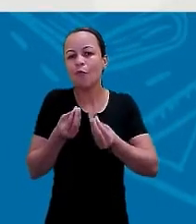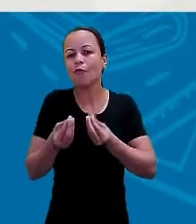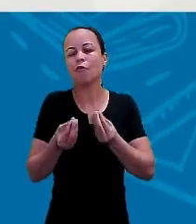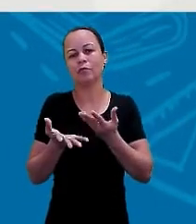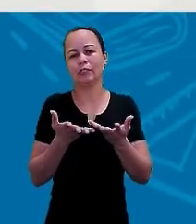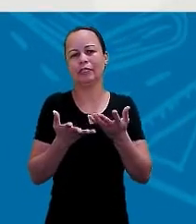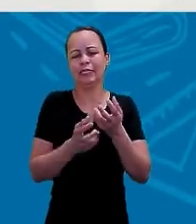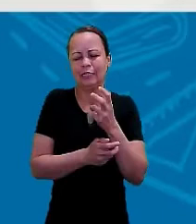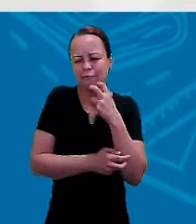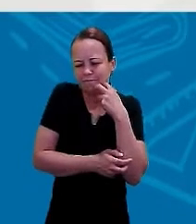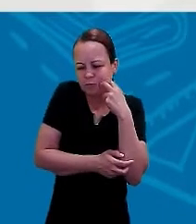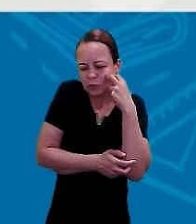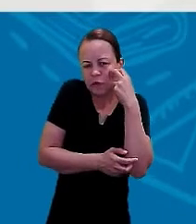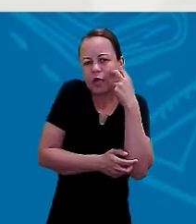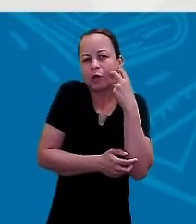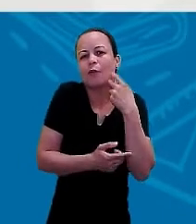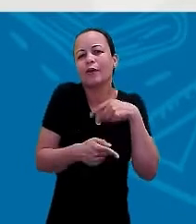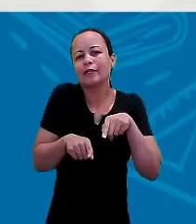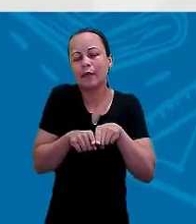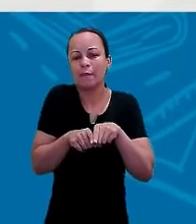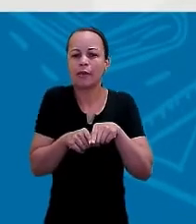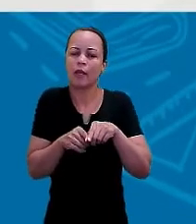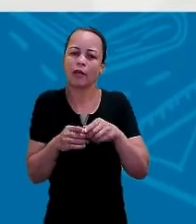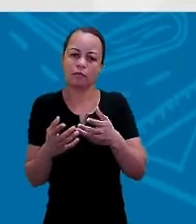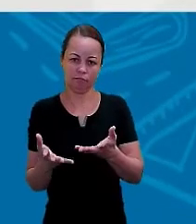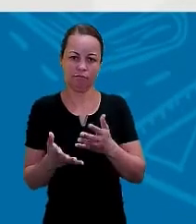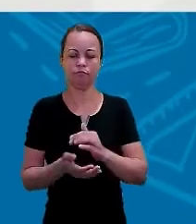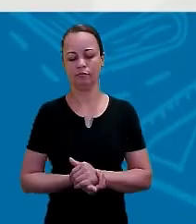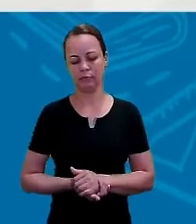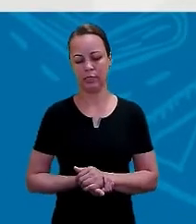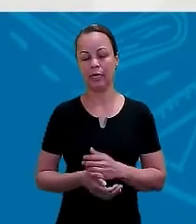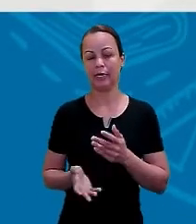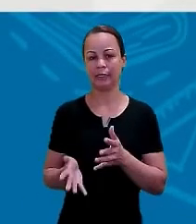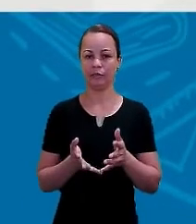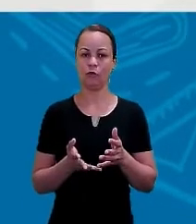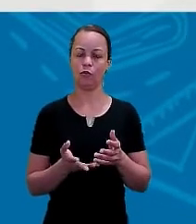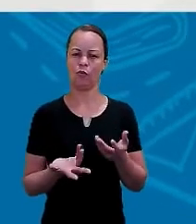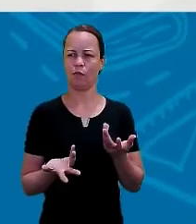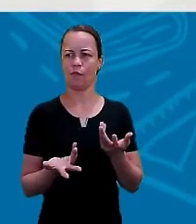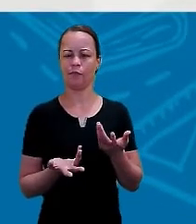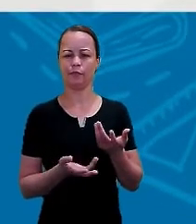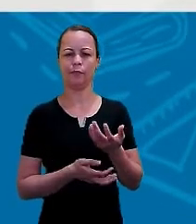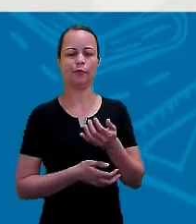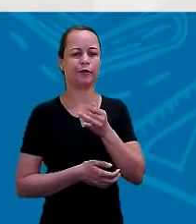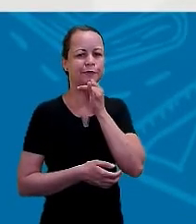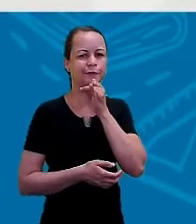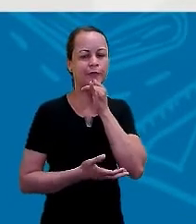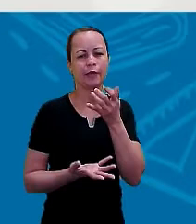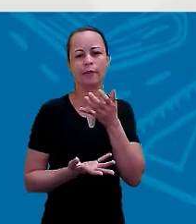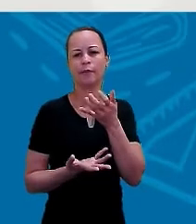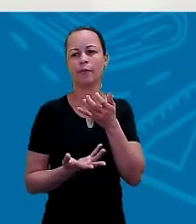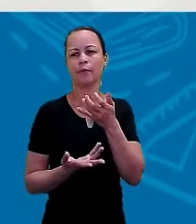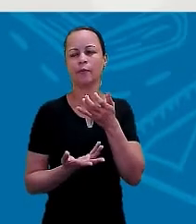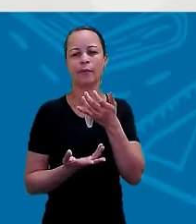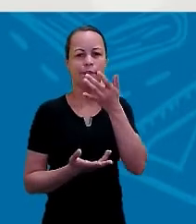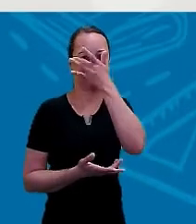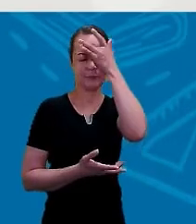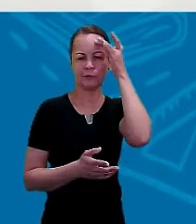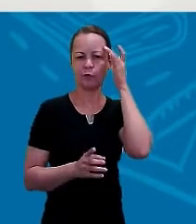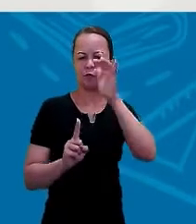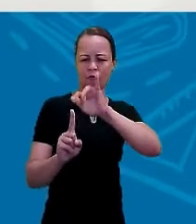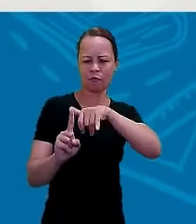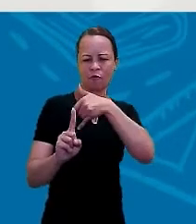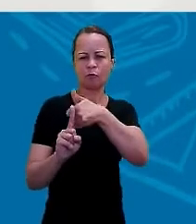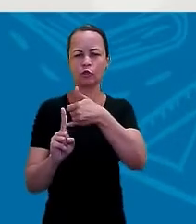com vergonha, que você às vezes foi humilhado. Muitas vezes a pessoa às vezes sofreu, sei lá, foi vítima de bullying, foi vítima de